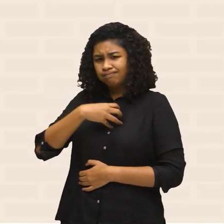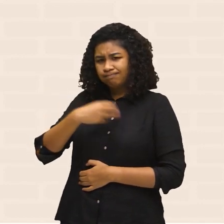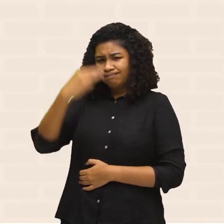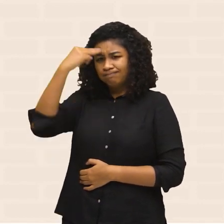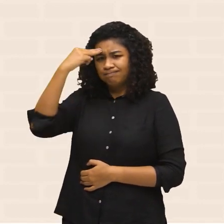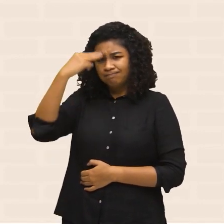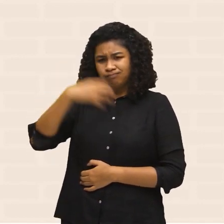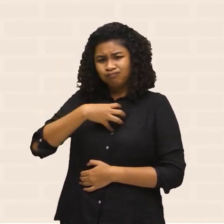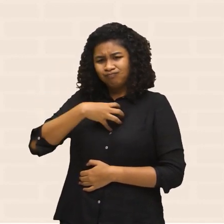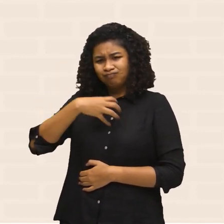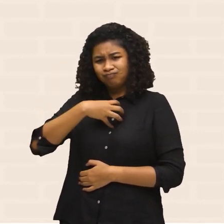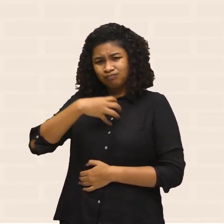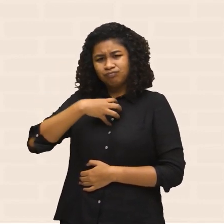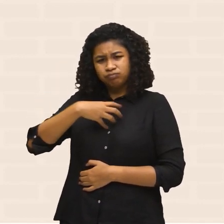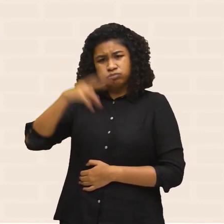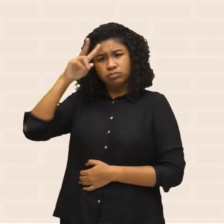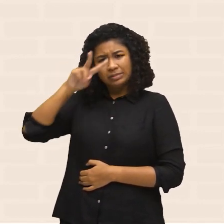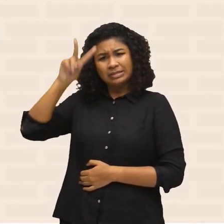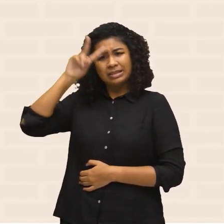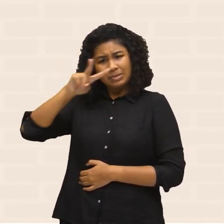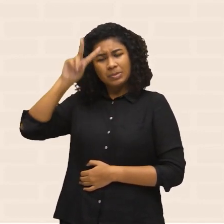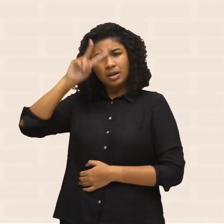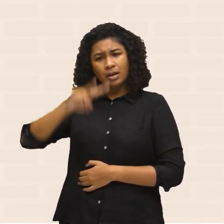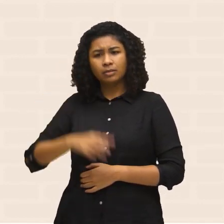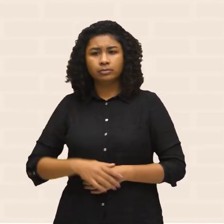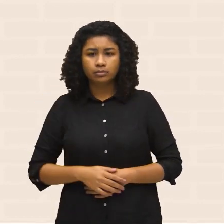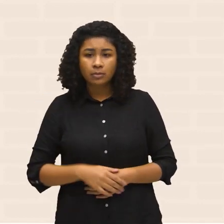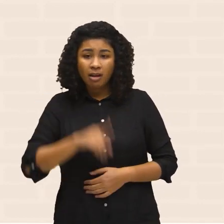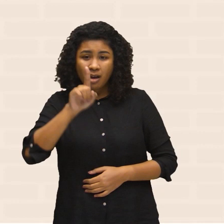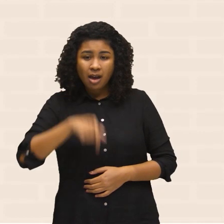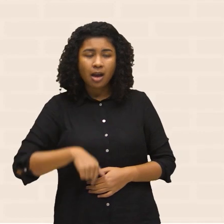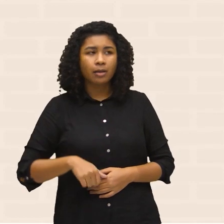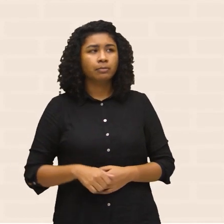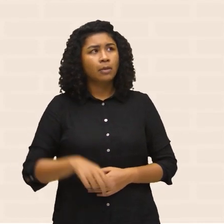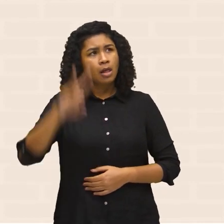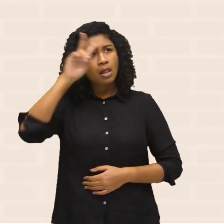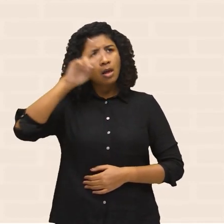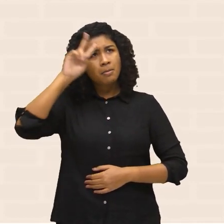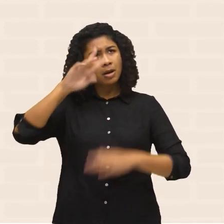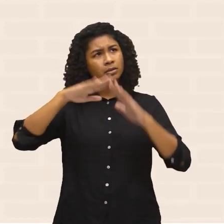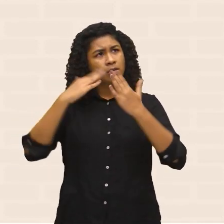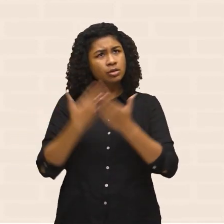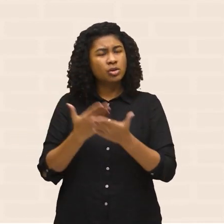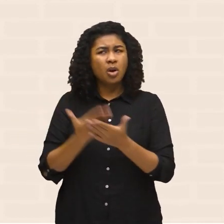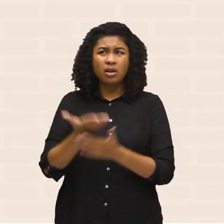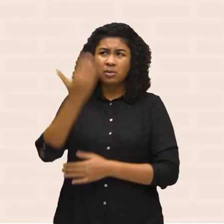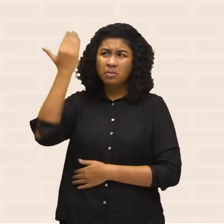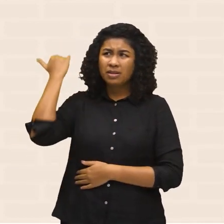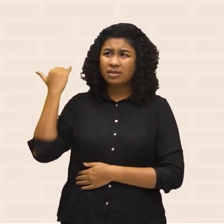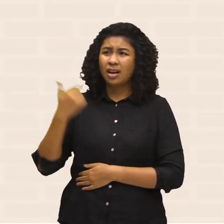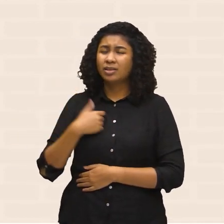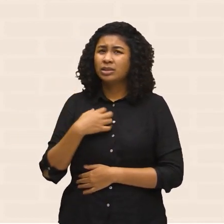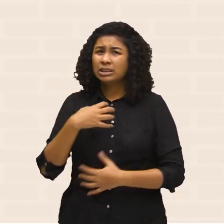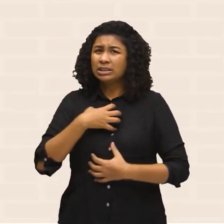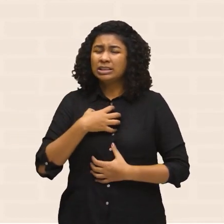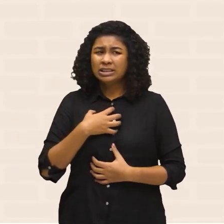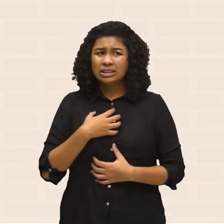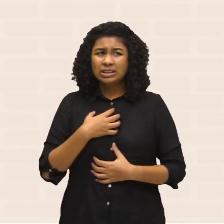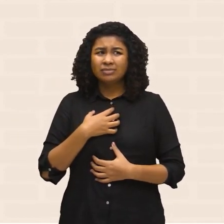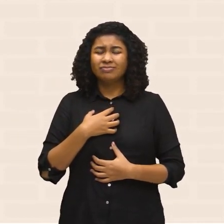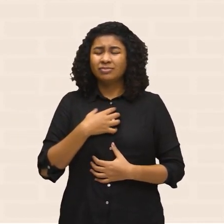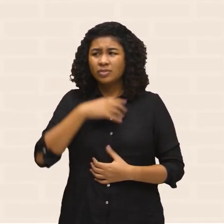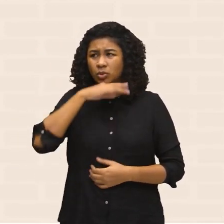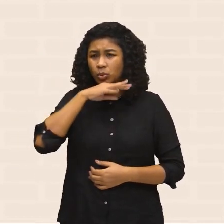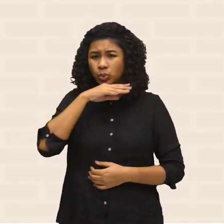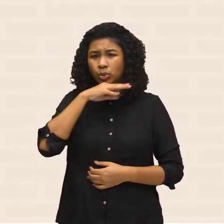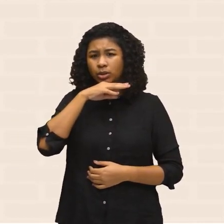da escola uma memória ruim, né? Não gosta de ir, então ela começa a ter essa memória